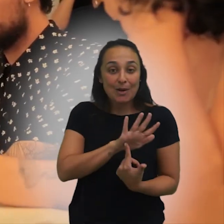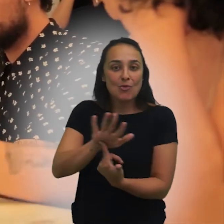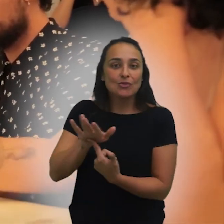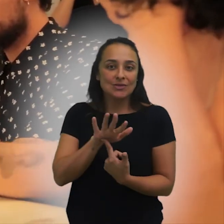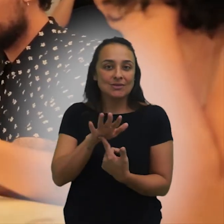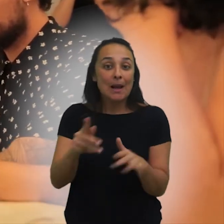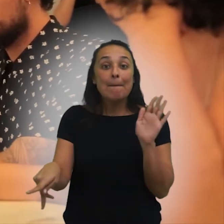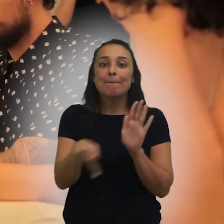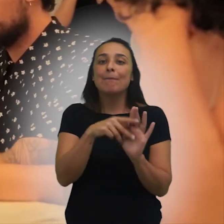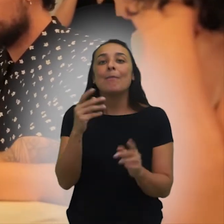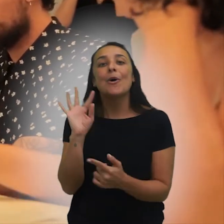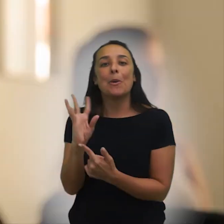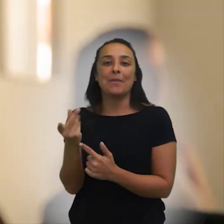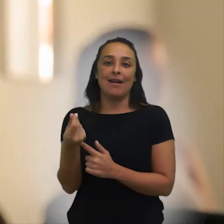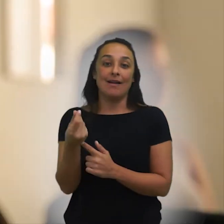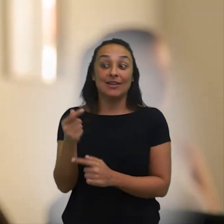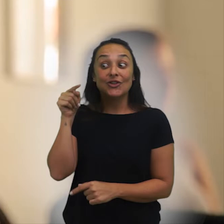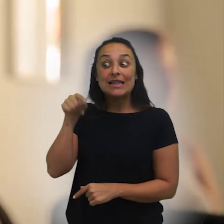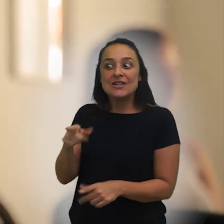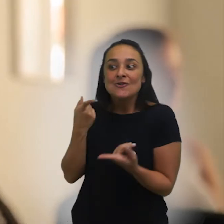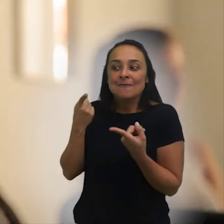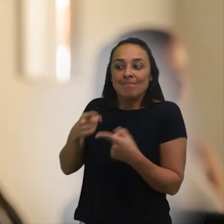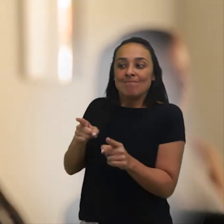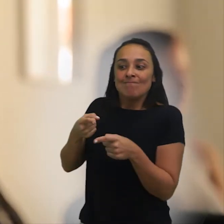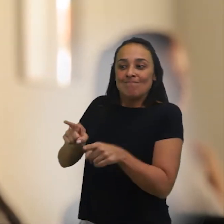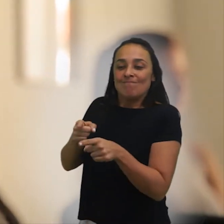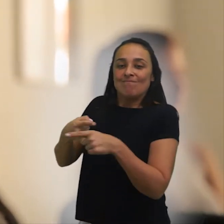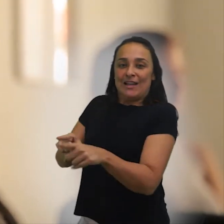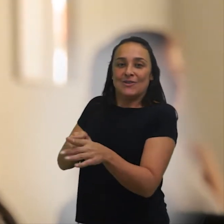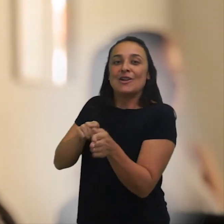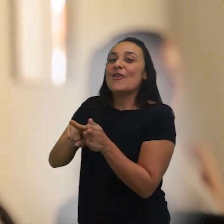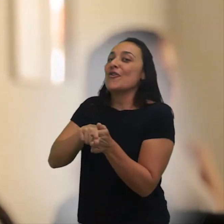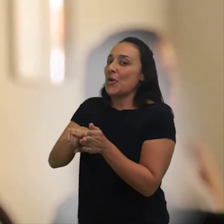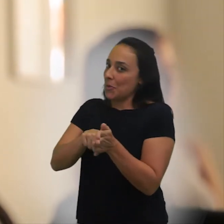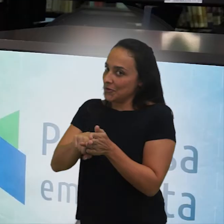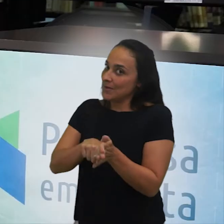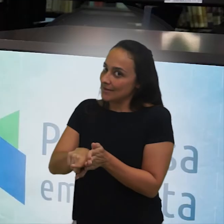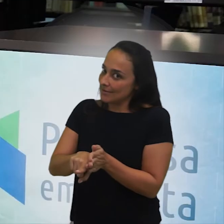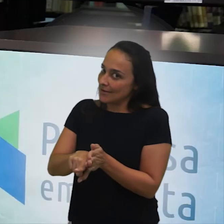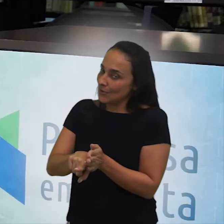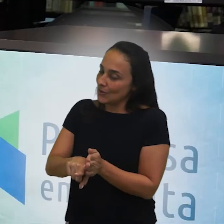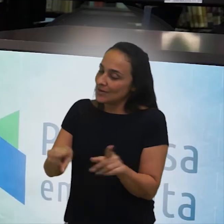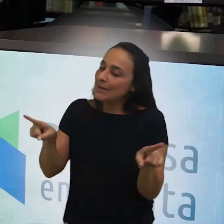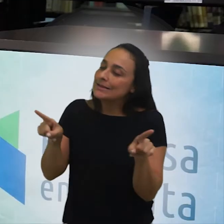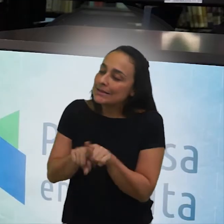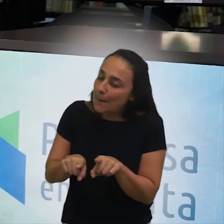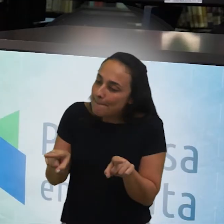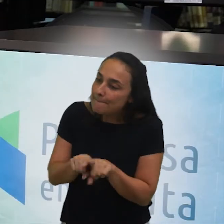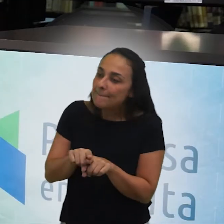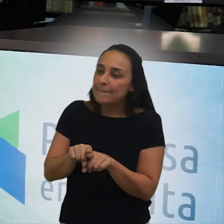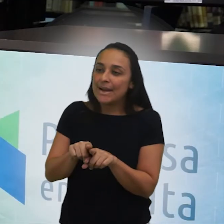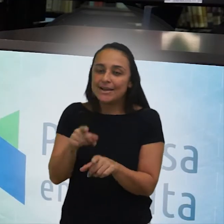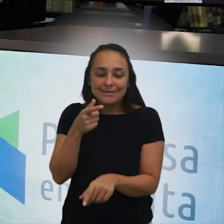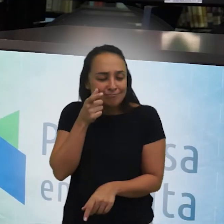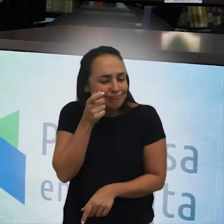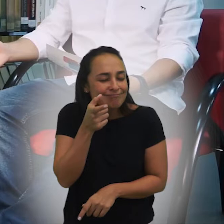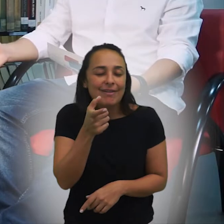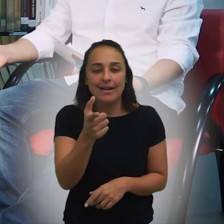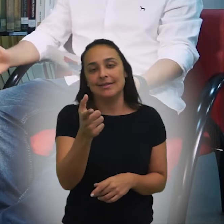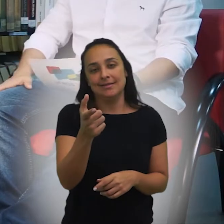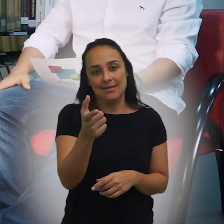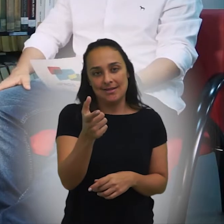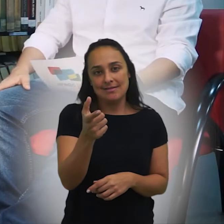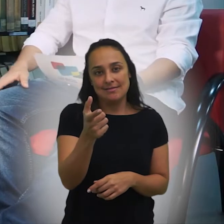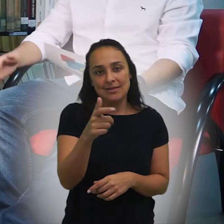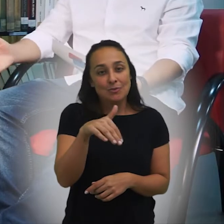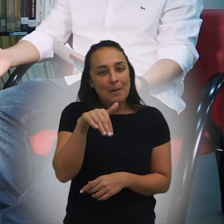pesquisadores, mas talvez, possivelmente, o mais interessante, porque é o que mais representa a nossa época. Sim.